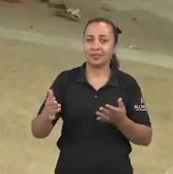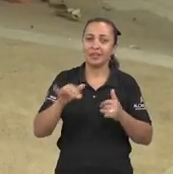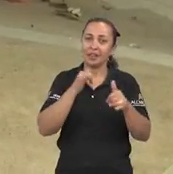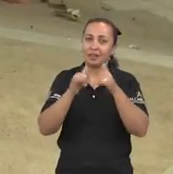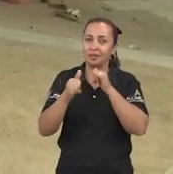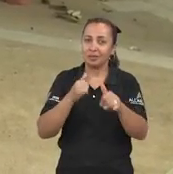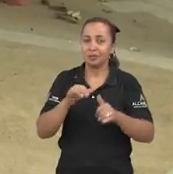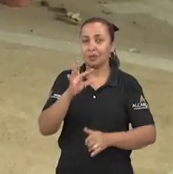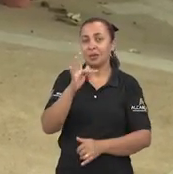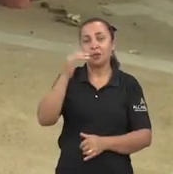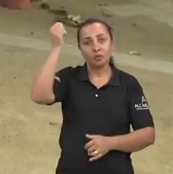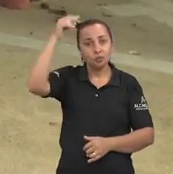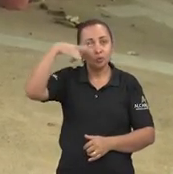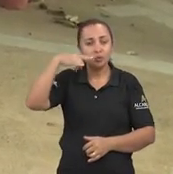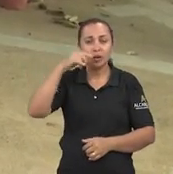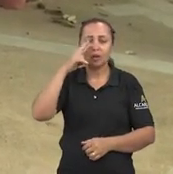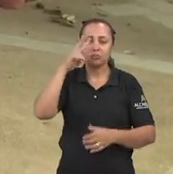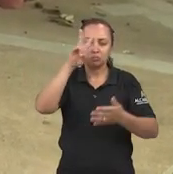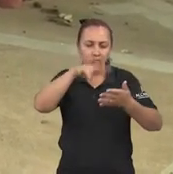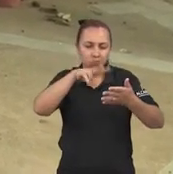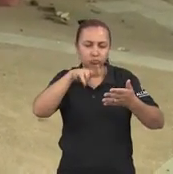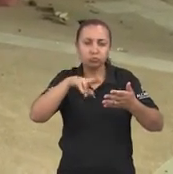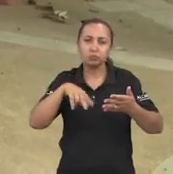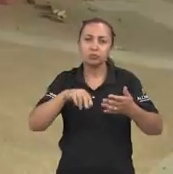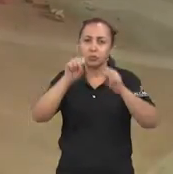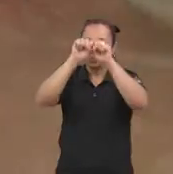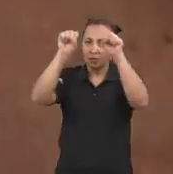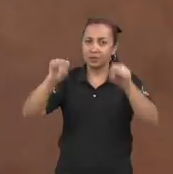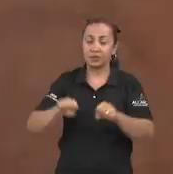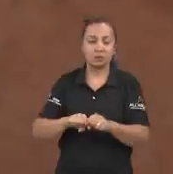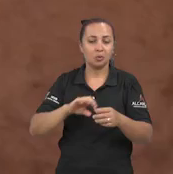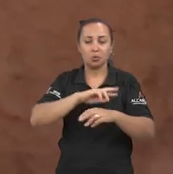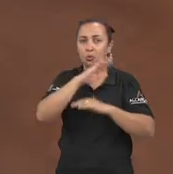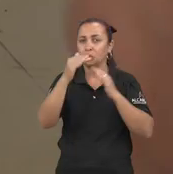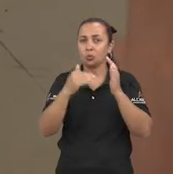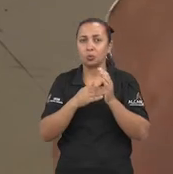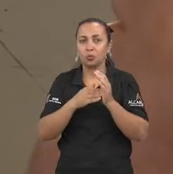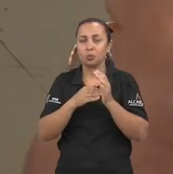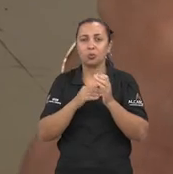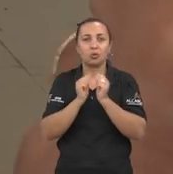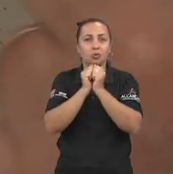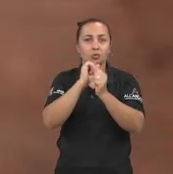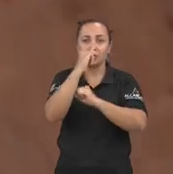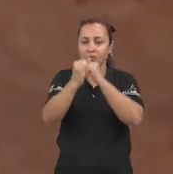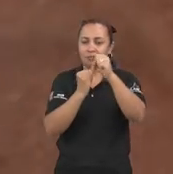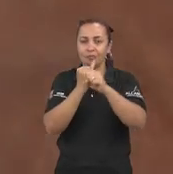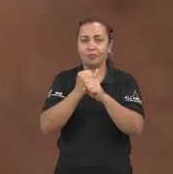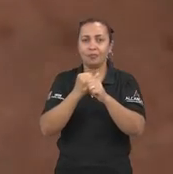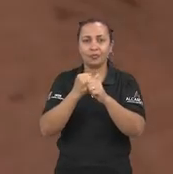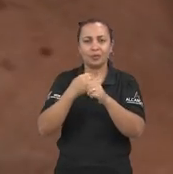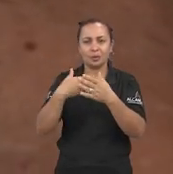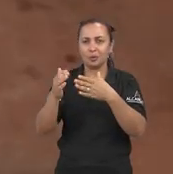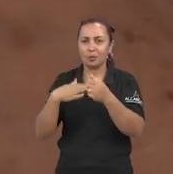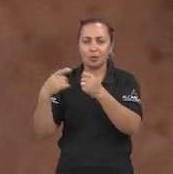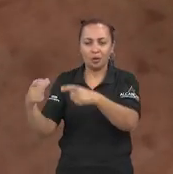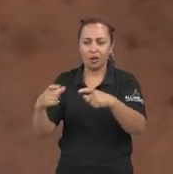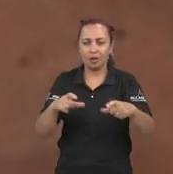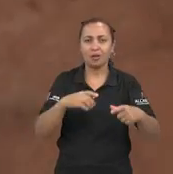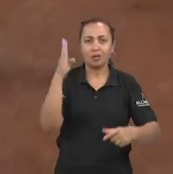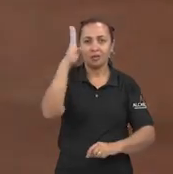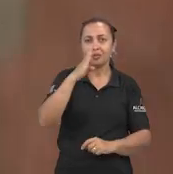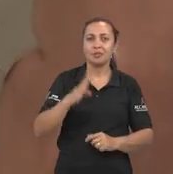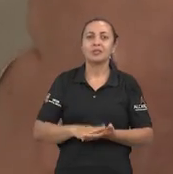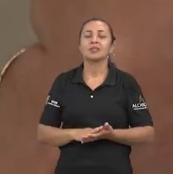energia fotovoltaica é monitorada a gente tem é o sistema tudo é conectado na rede na internet então em qualquer lugar do Brasil